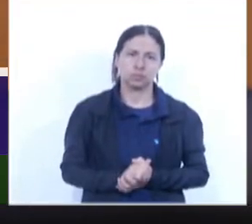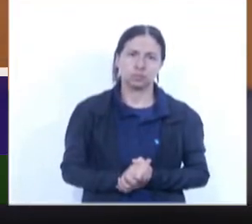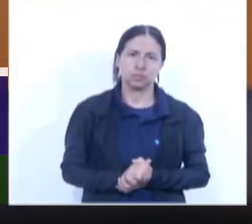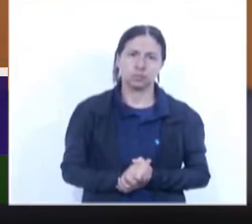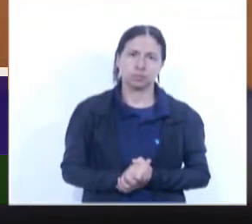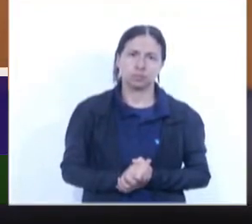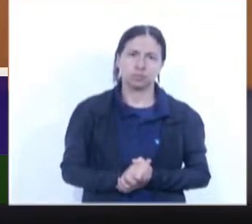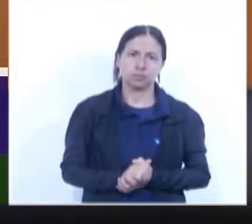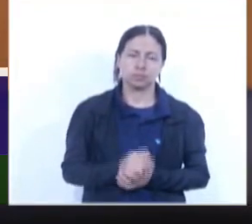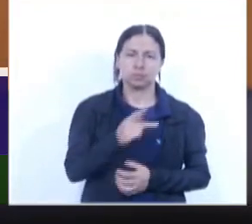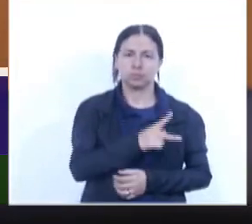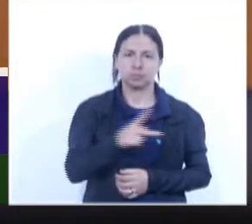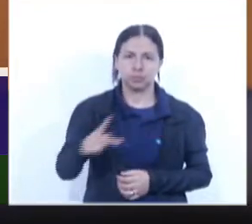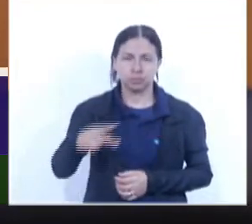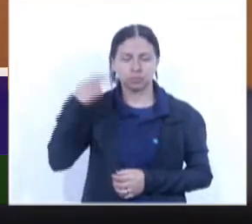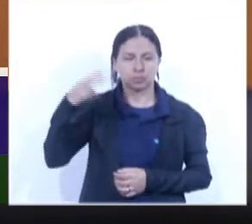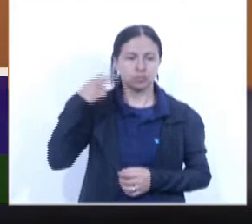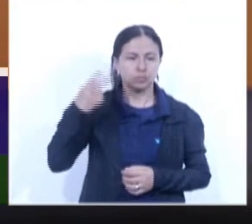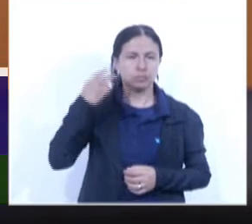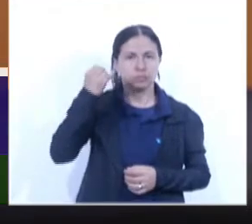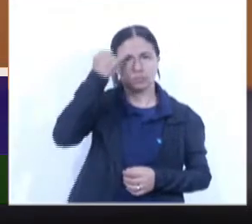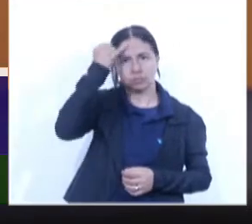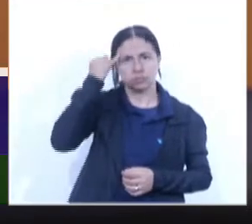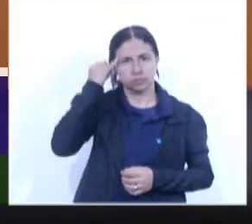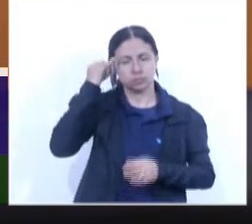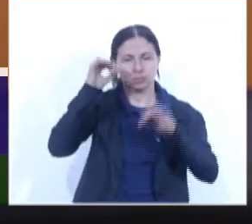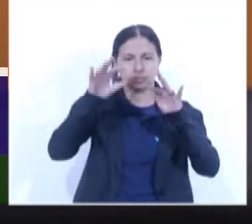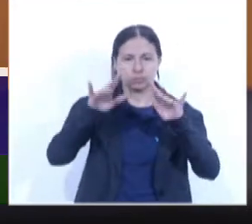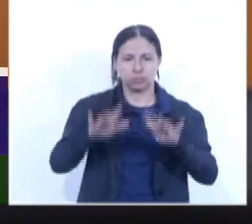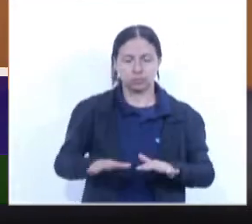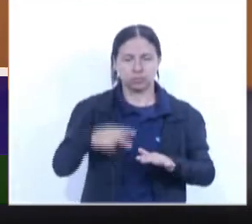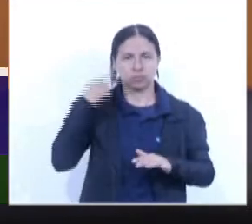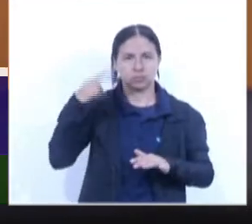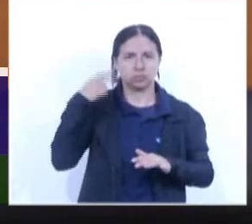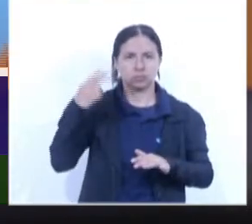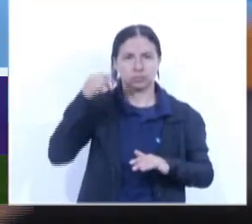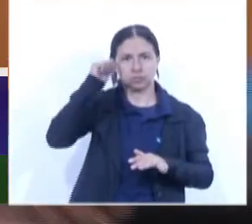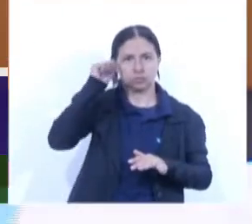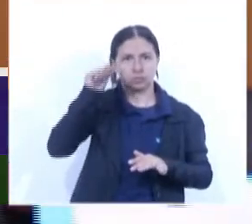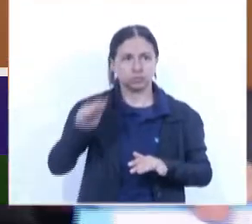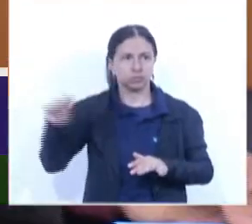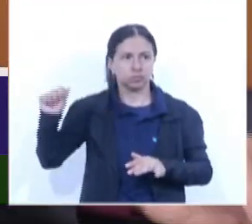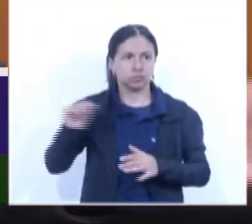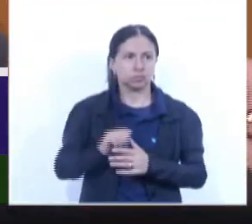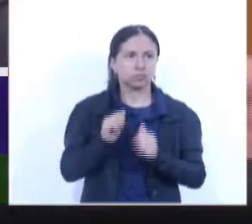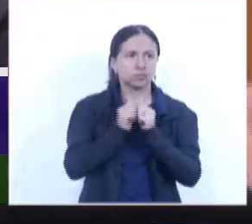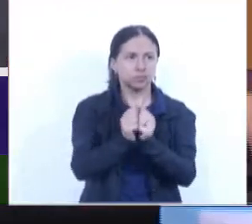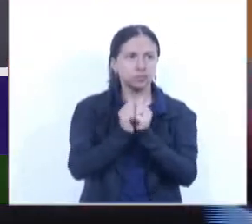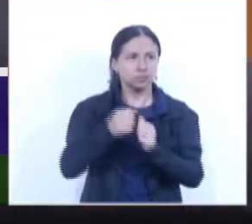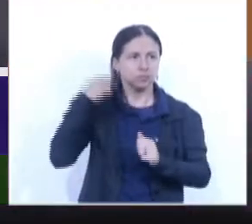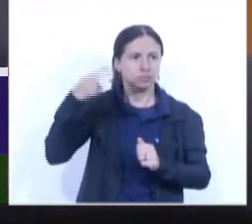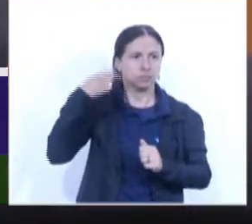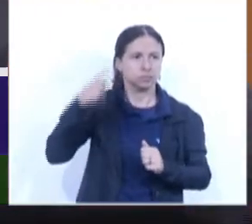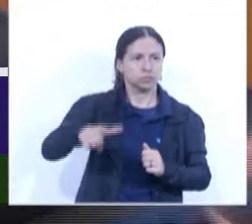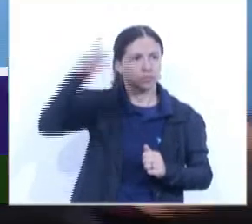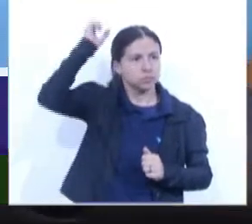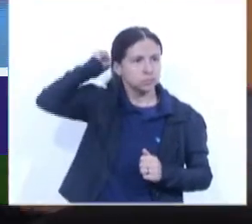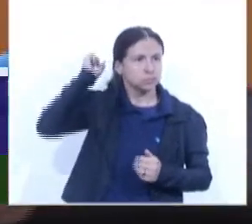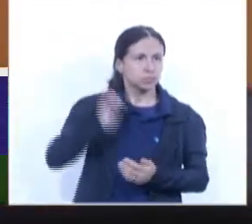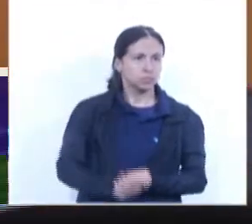Presidente Vereador Ivan Nunes relator Vereador batendo Marquês membro vereadora Lisa